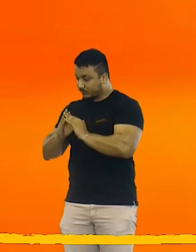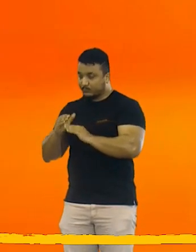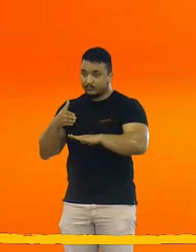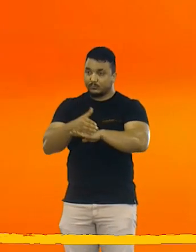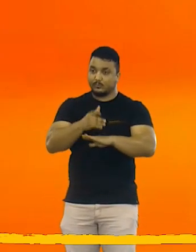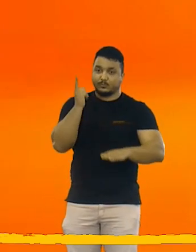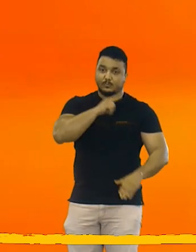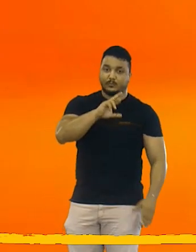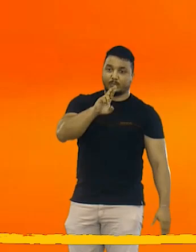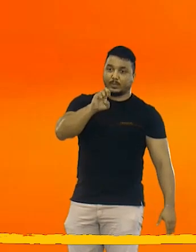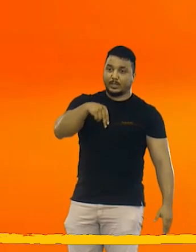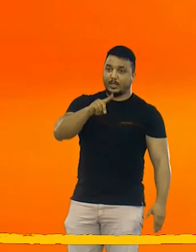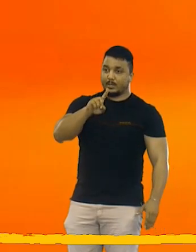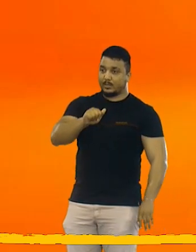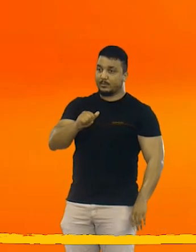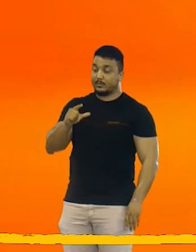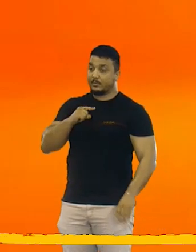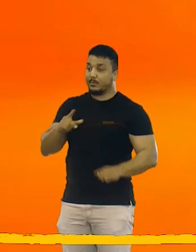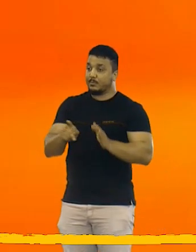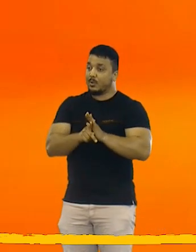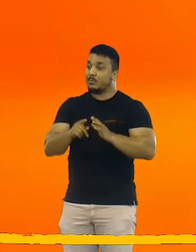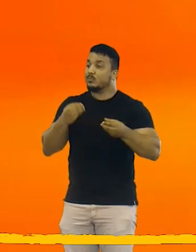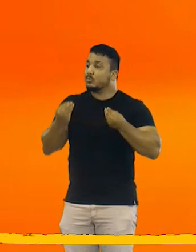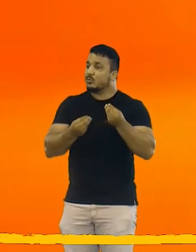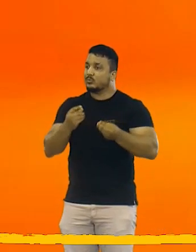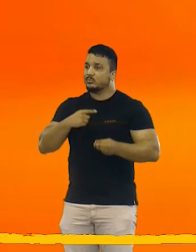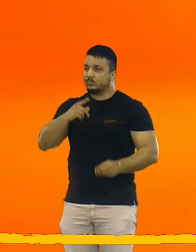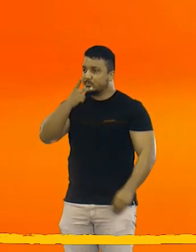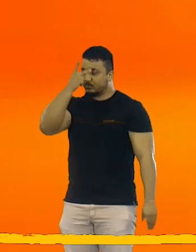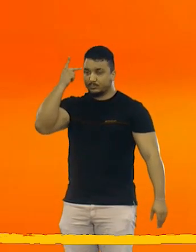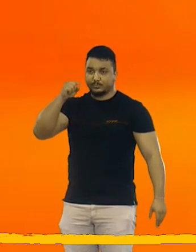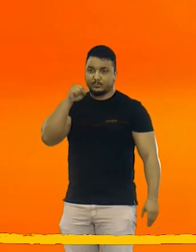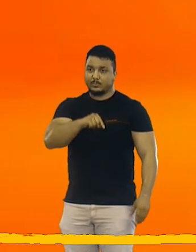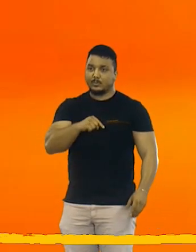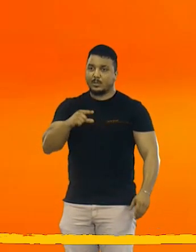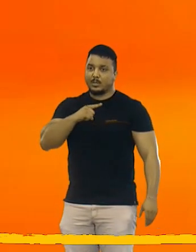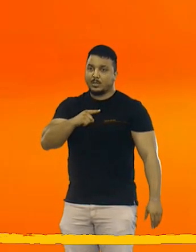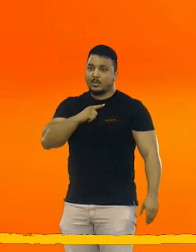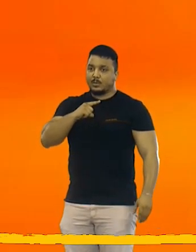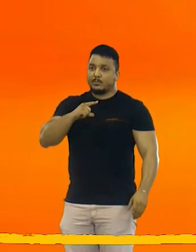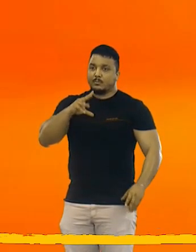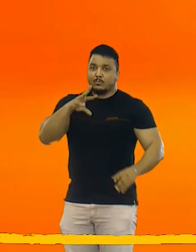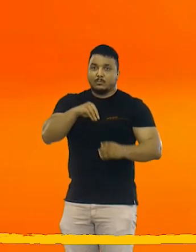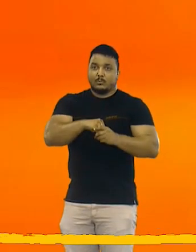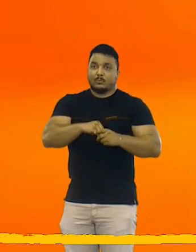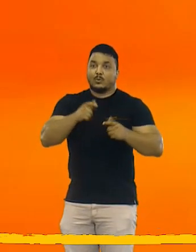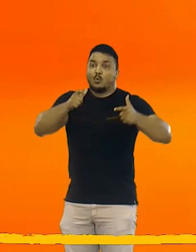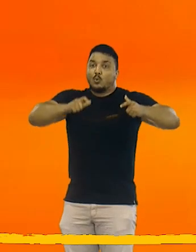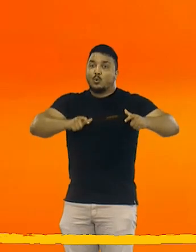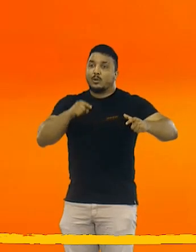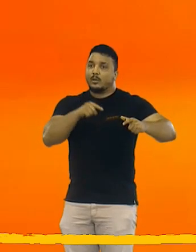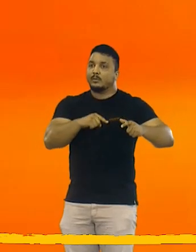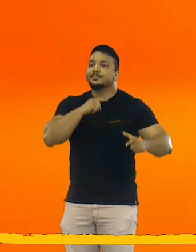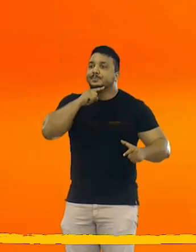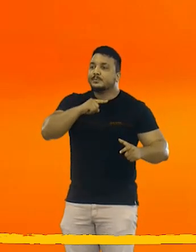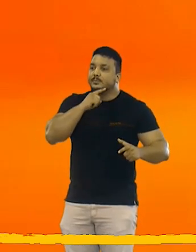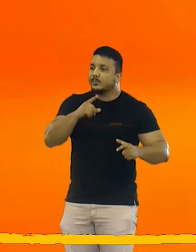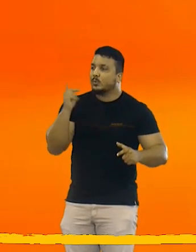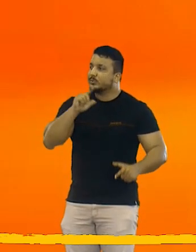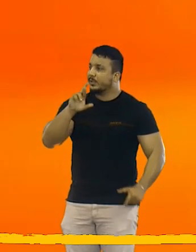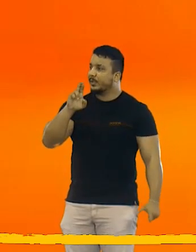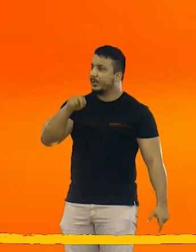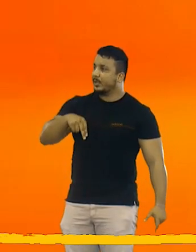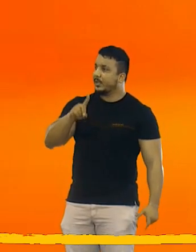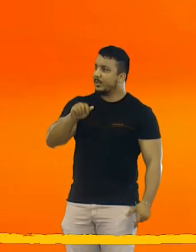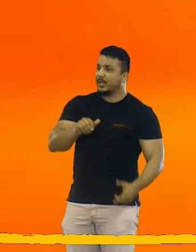à renda. Ele está dizendo que o local de moradia, aonde o sertanejo ou o camponês está localizado, ele não consiga extrair renda.